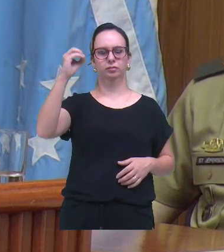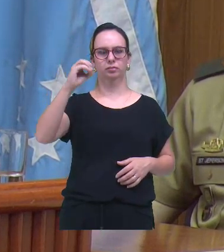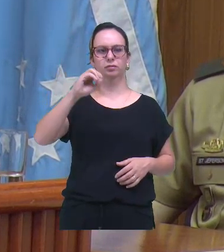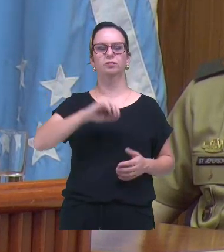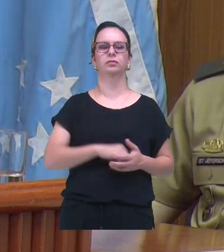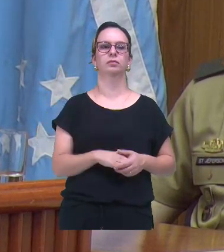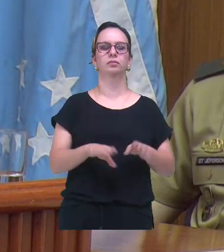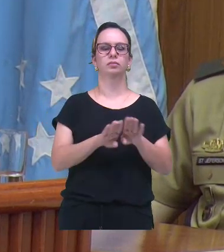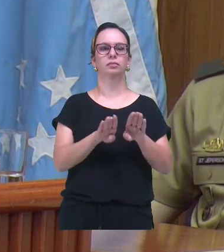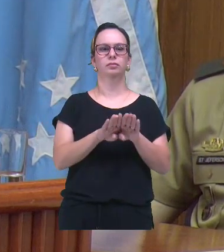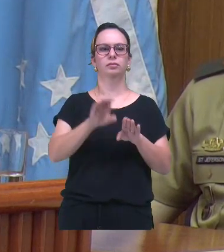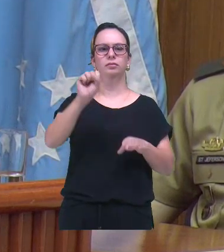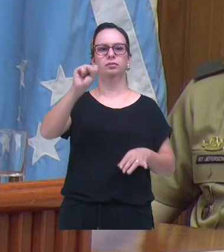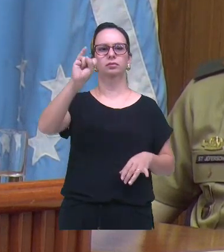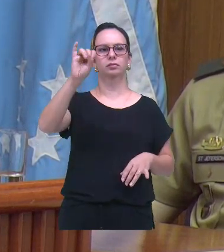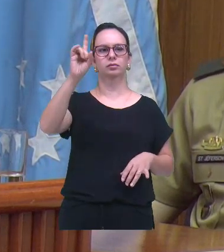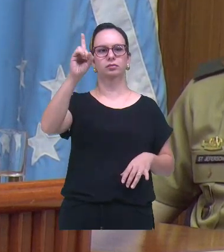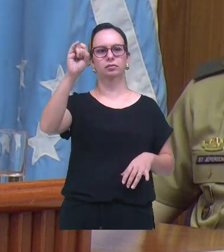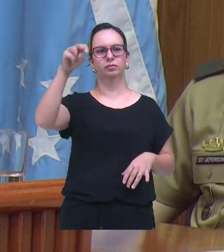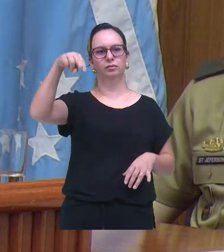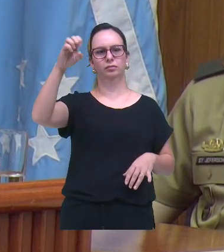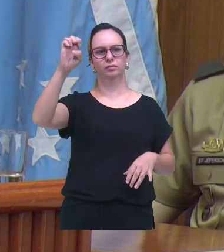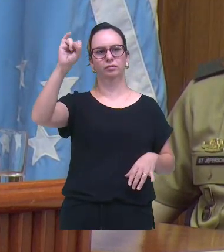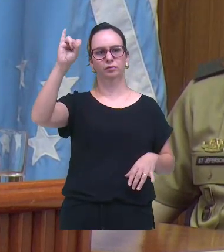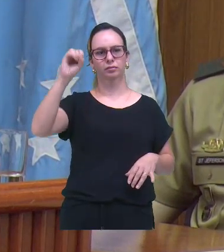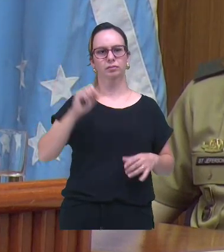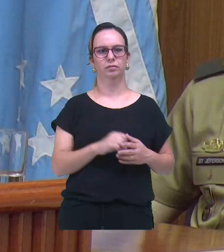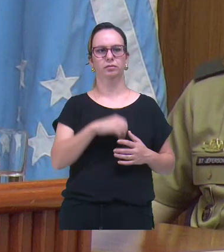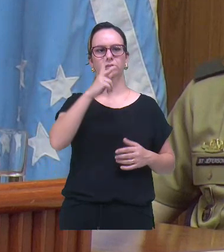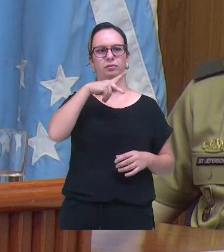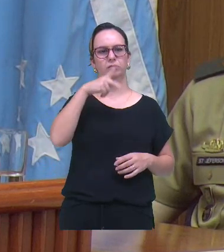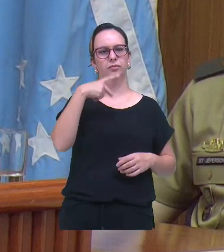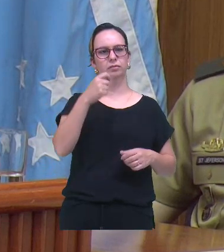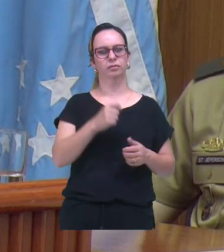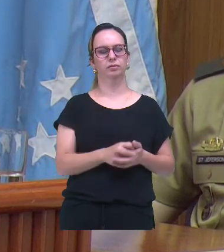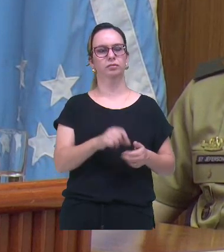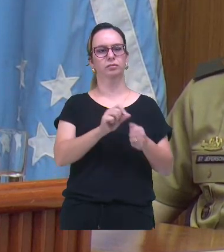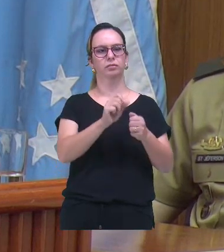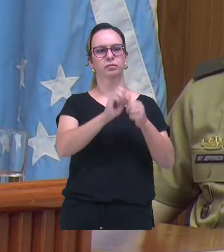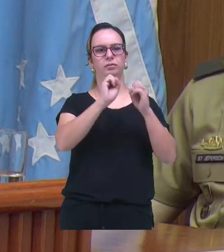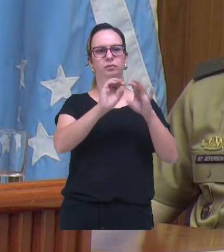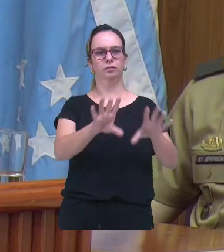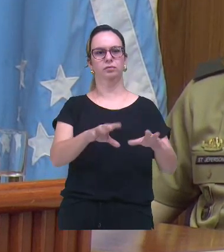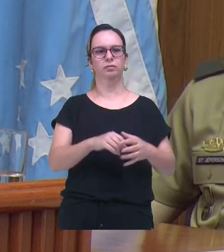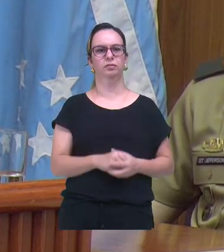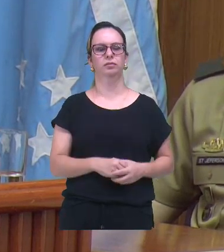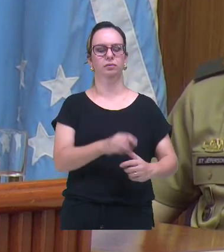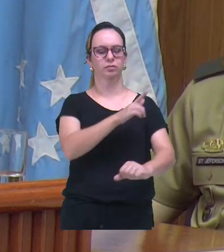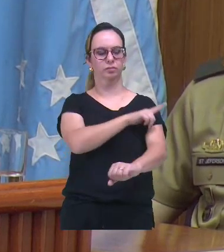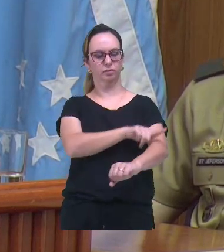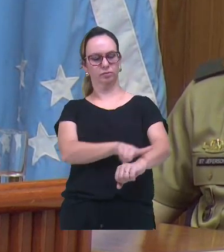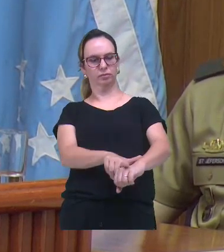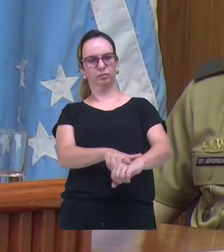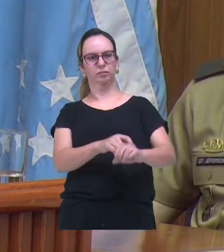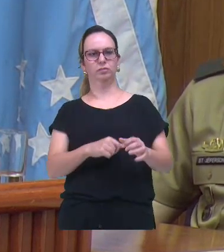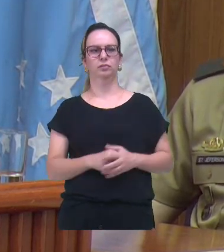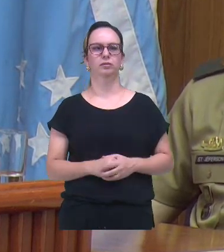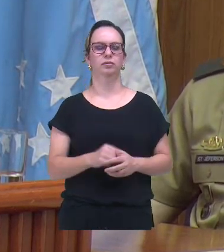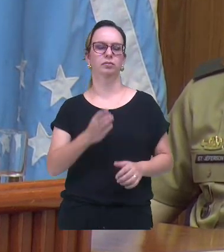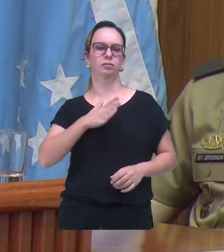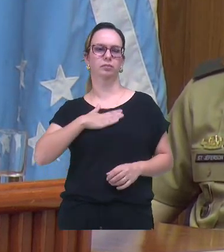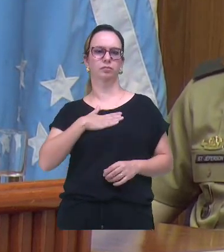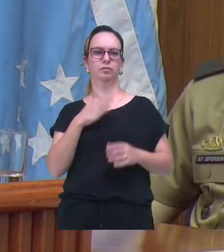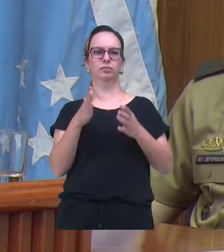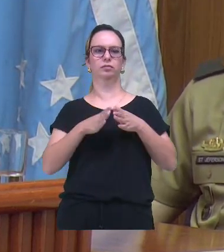a sugestionarem sobre a criação desta honraria. Ao meu grande amigo e